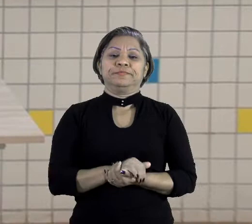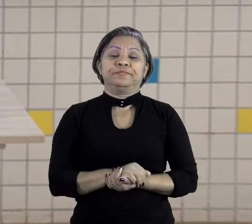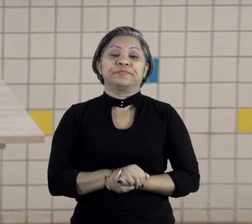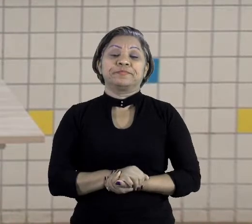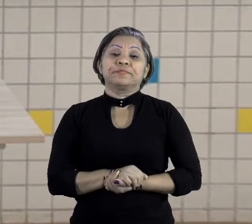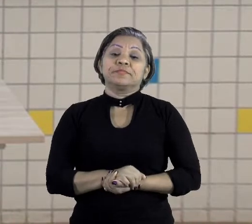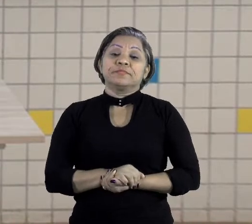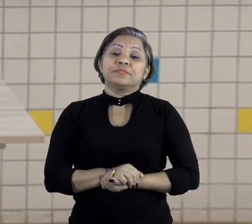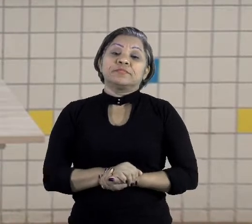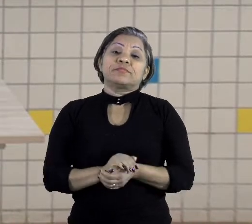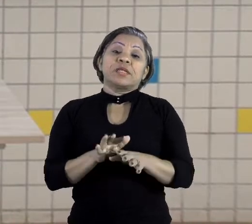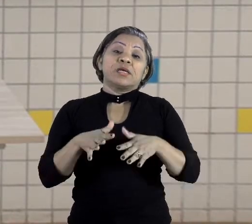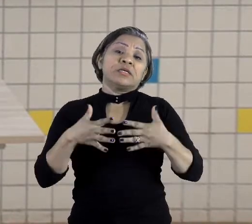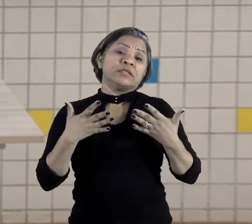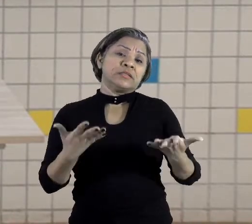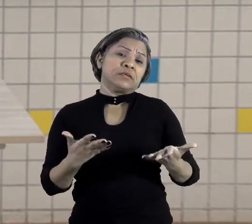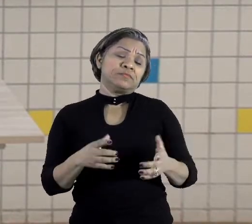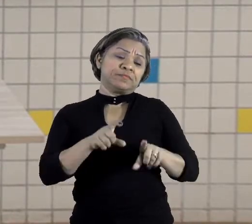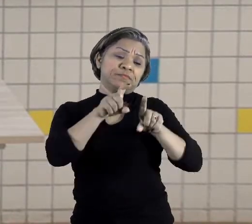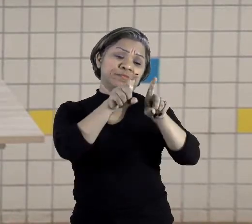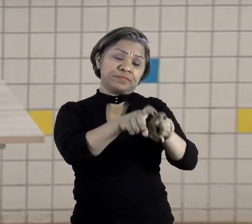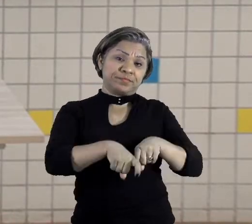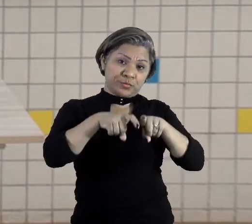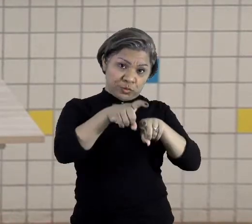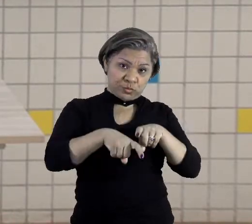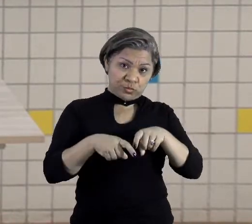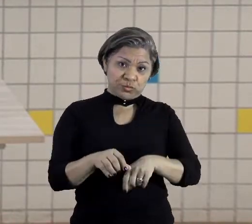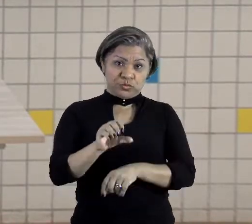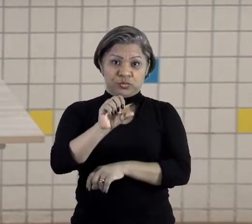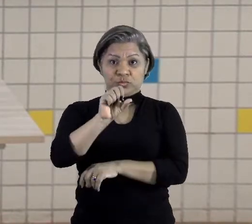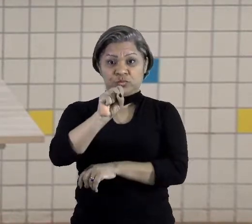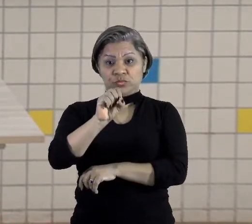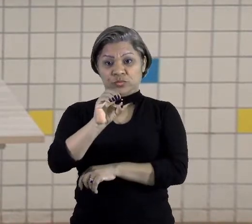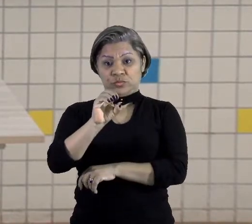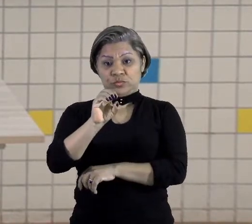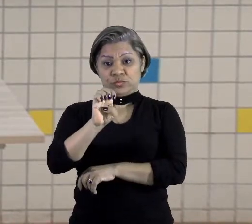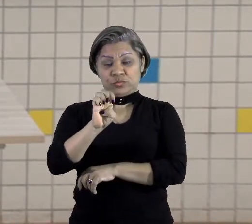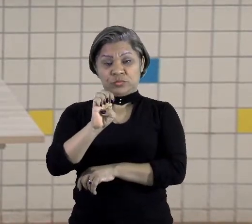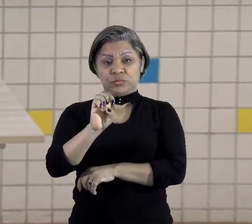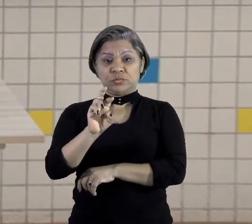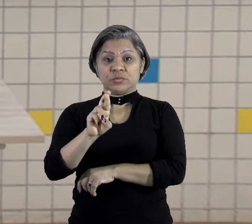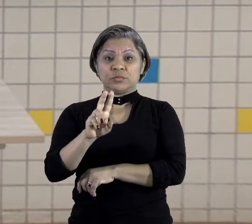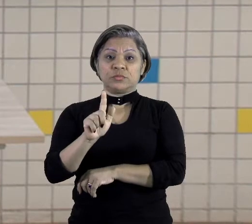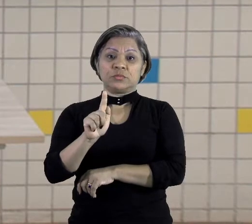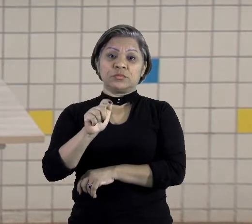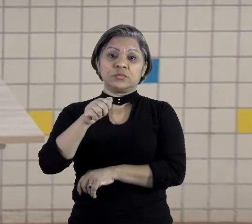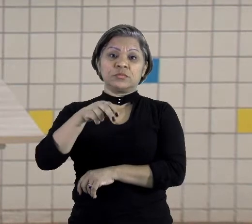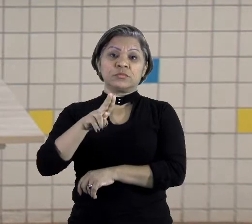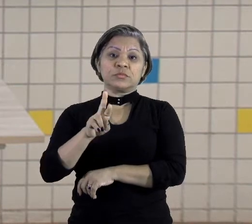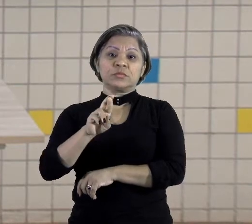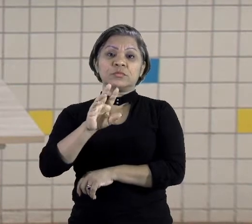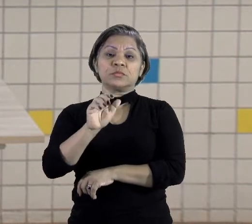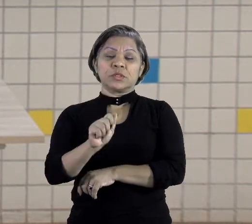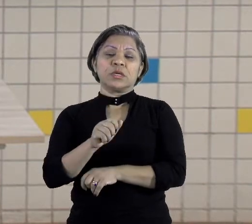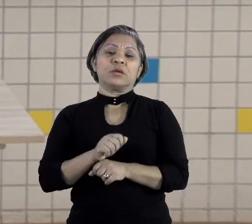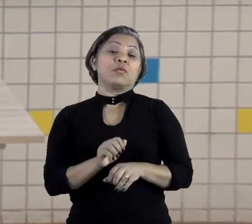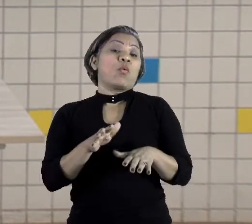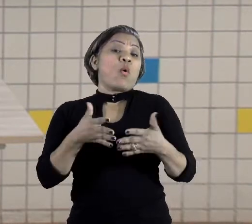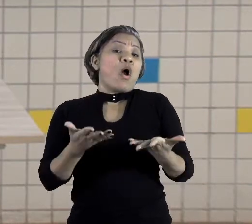e a agricultura de cerqueiro? A agricultura de cerqueiro é aquela que nós falamos anteriormente, que é aquela que o